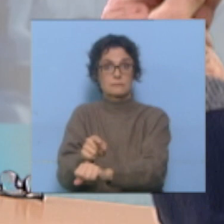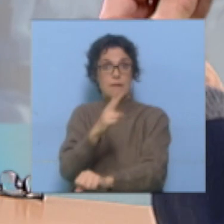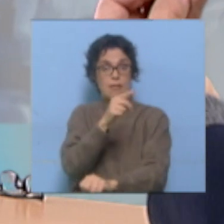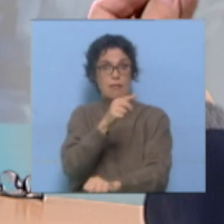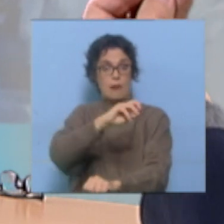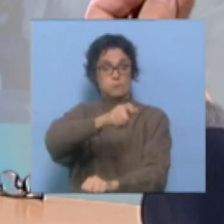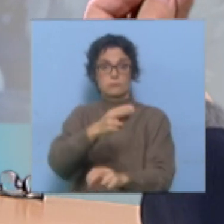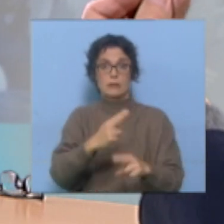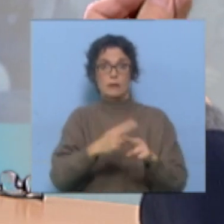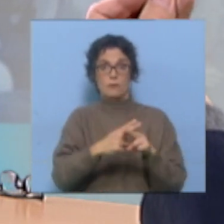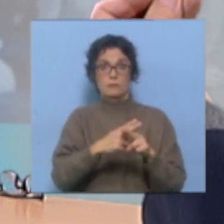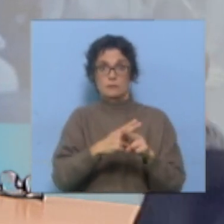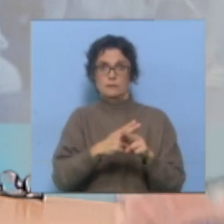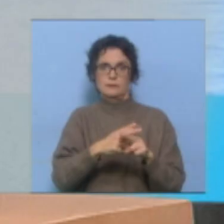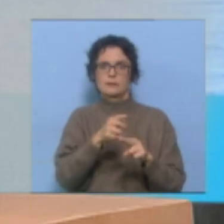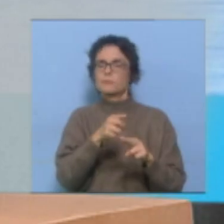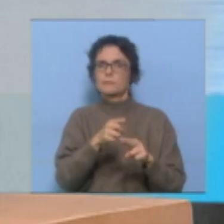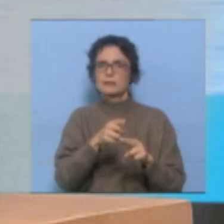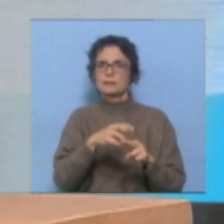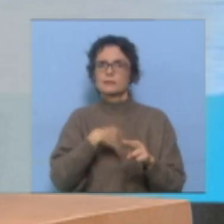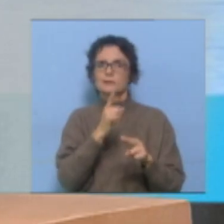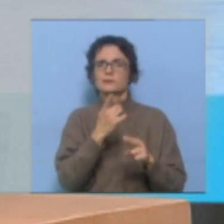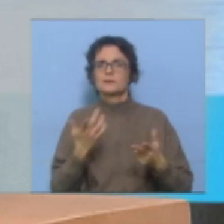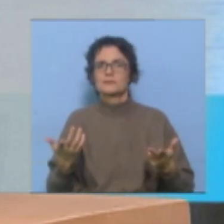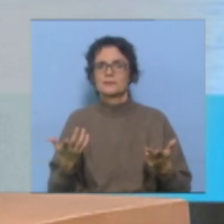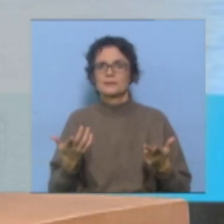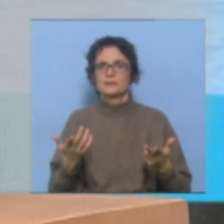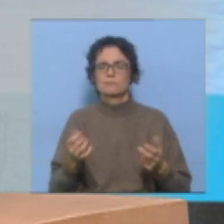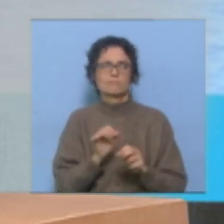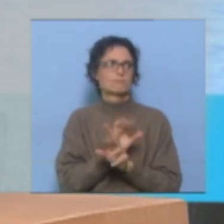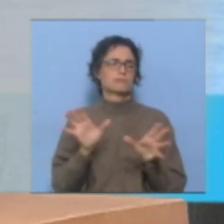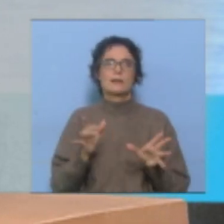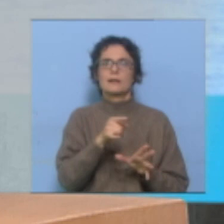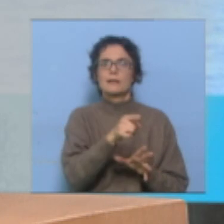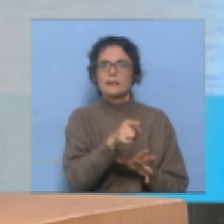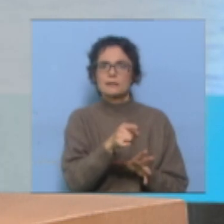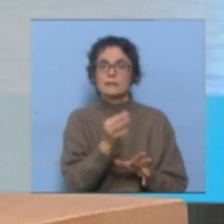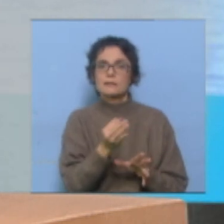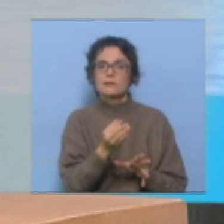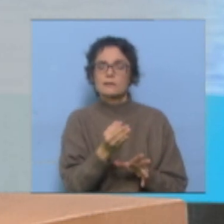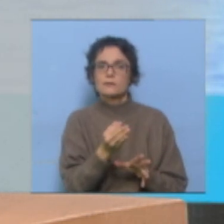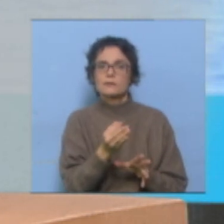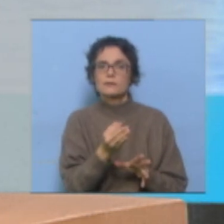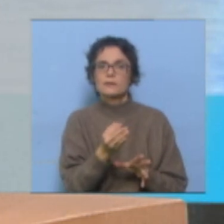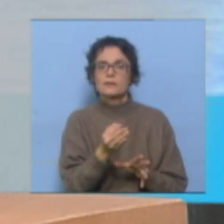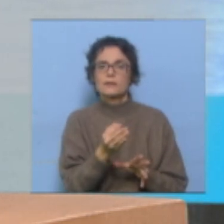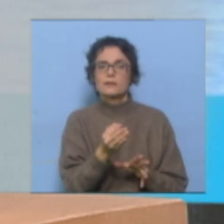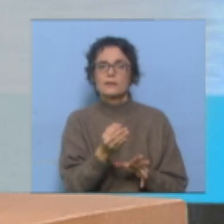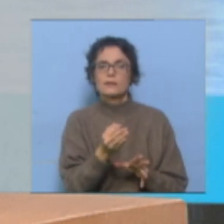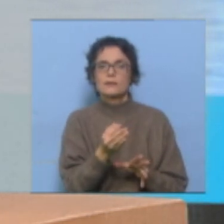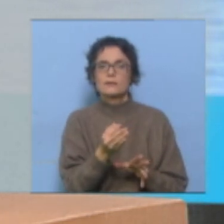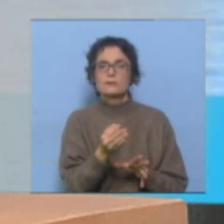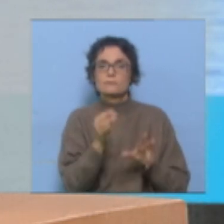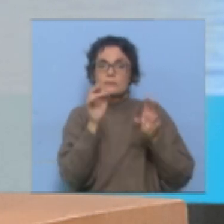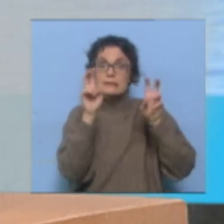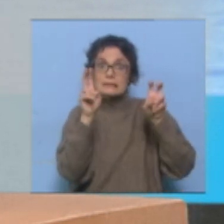que isso significou é extraordinário. O que traz, para voltar àquilo que o Paulo pergunta, o tema para esta vez,